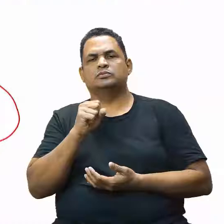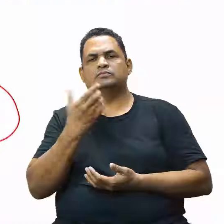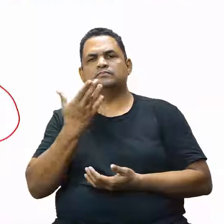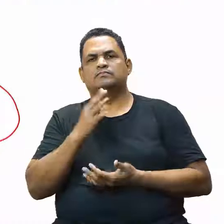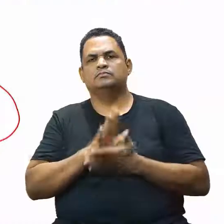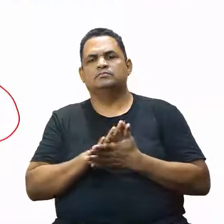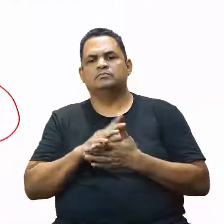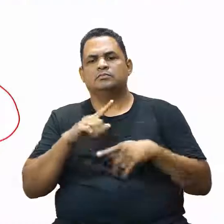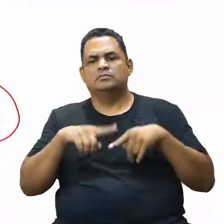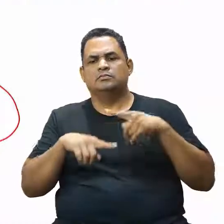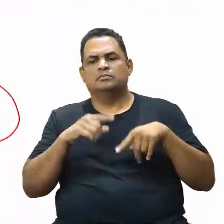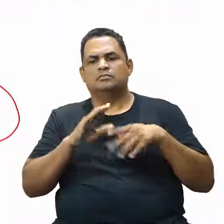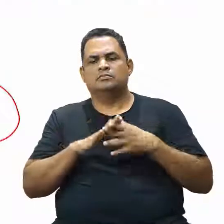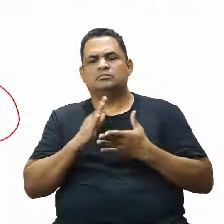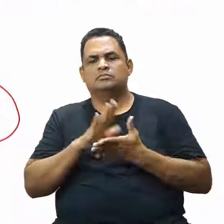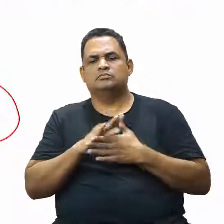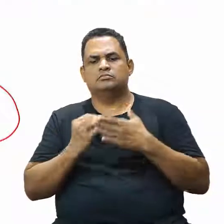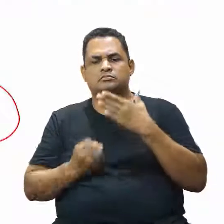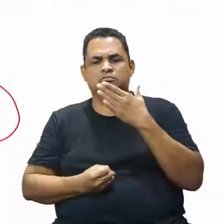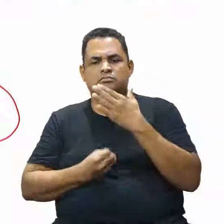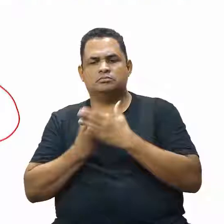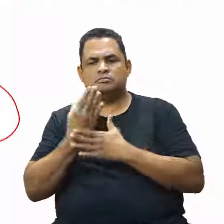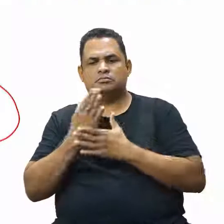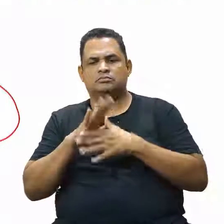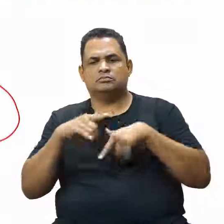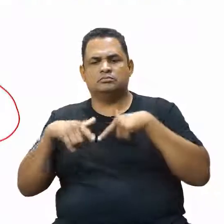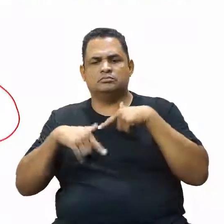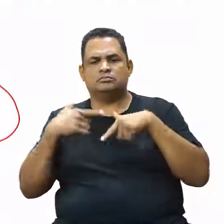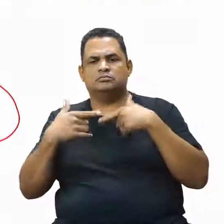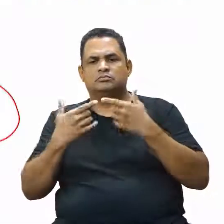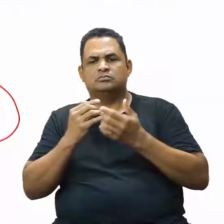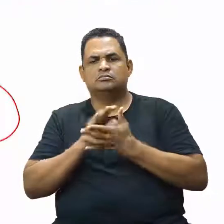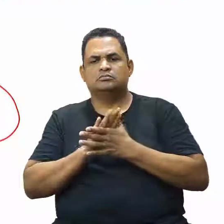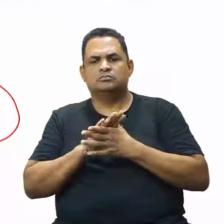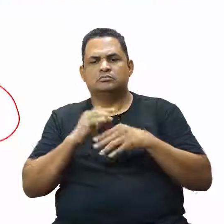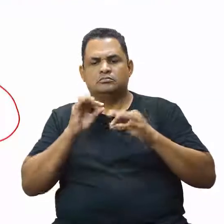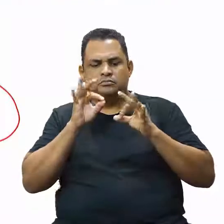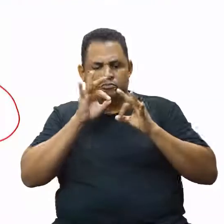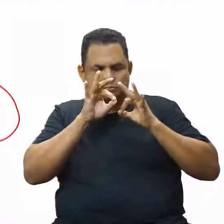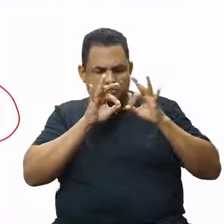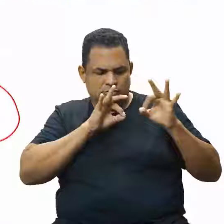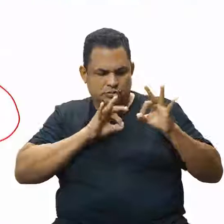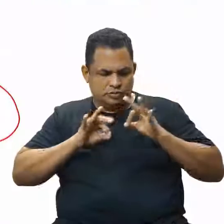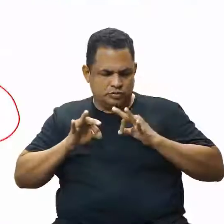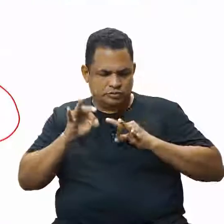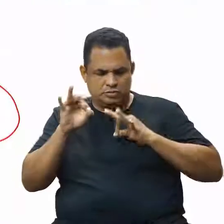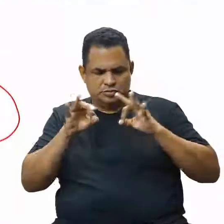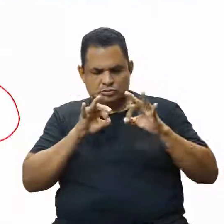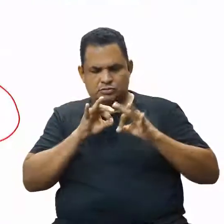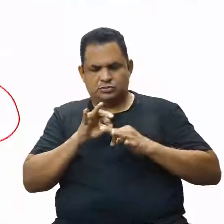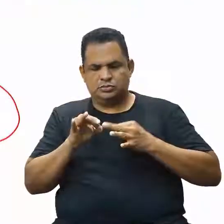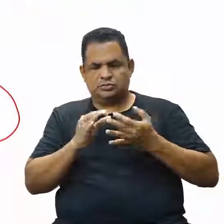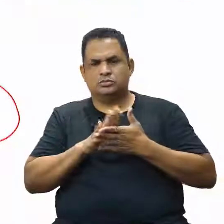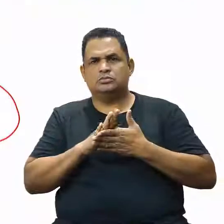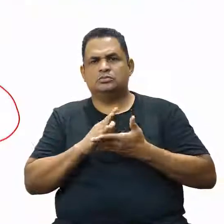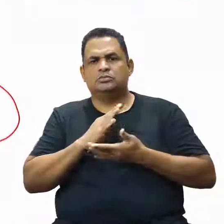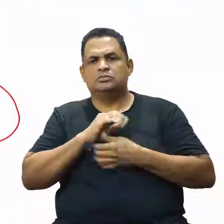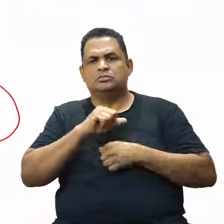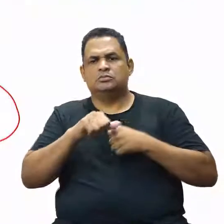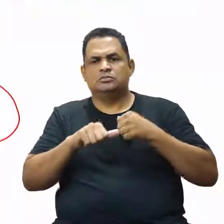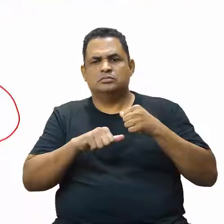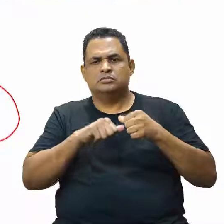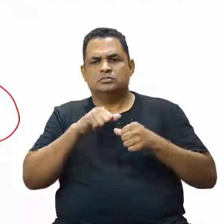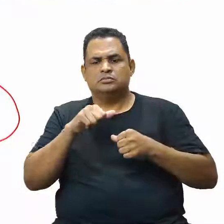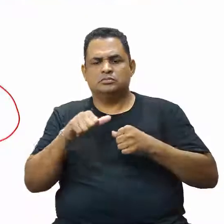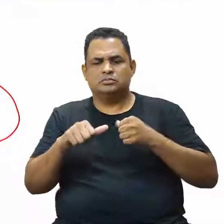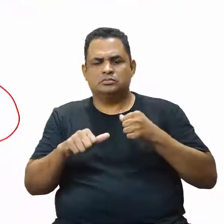é um produto advindo da atividade de agentes decompositores que